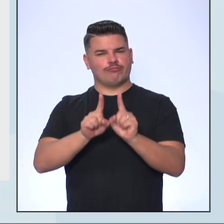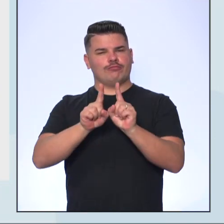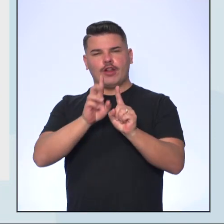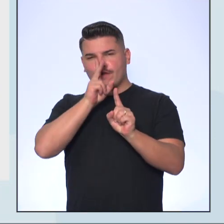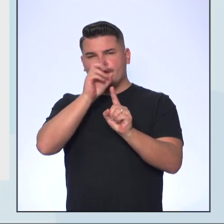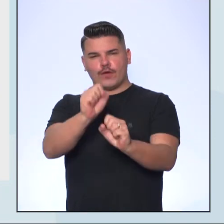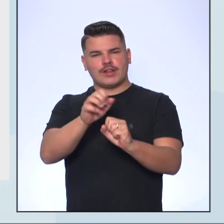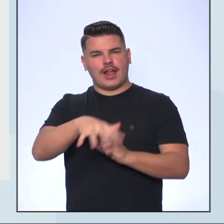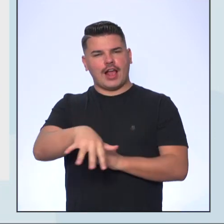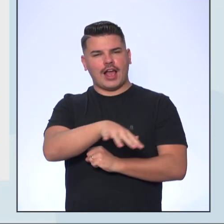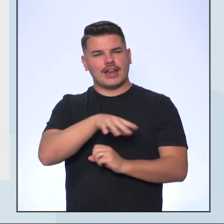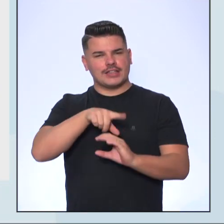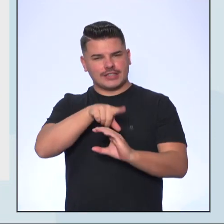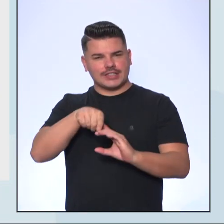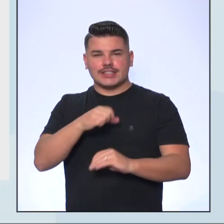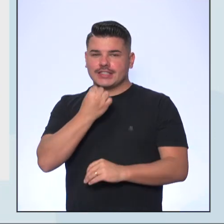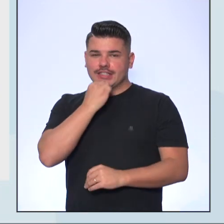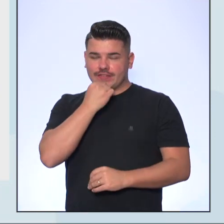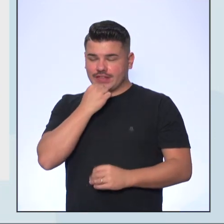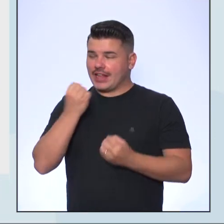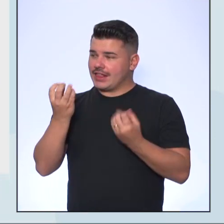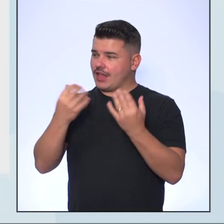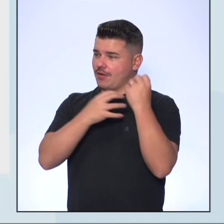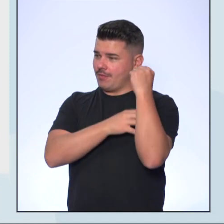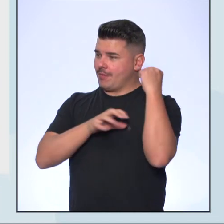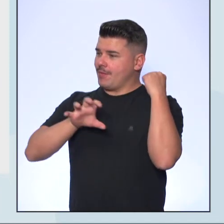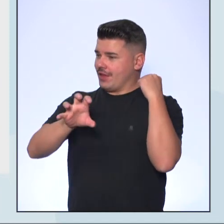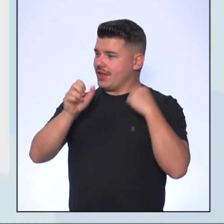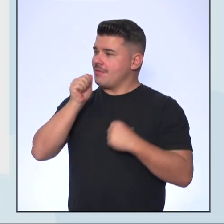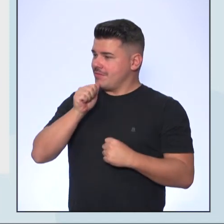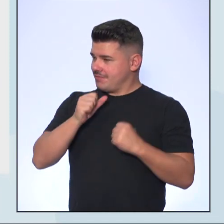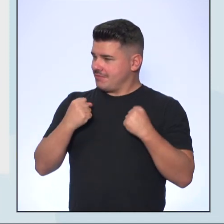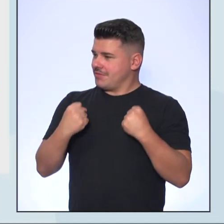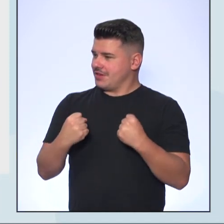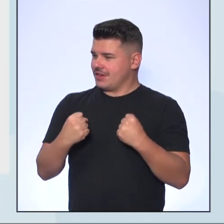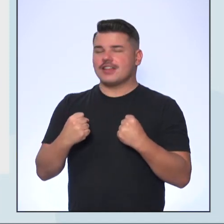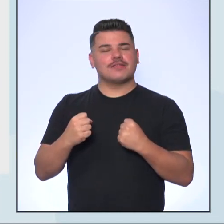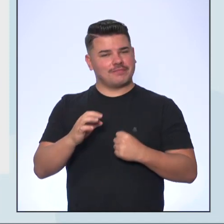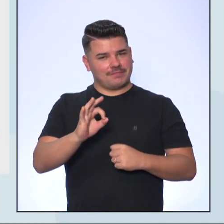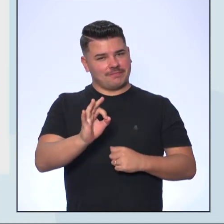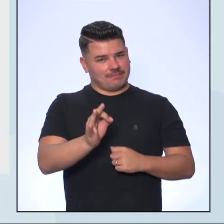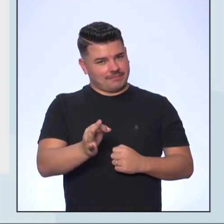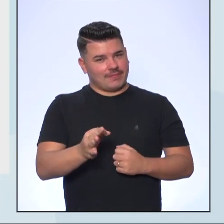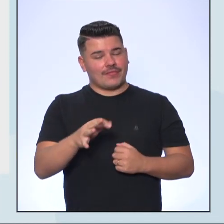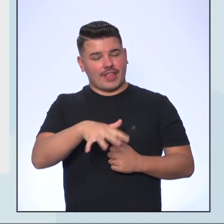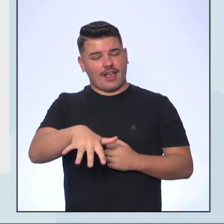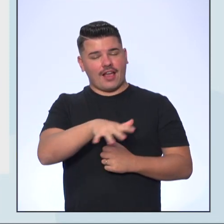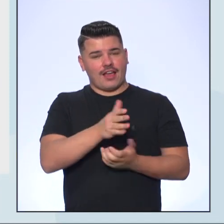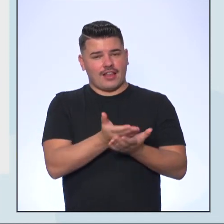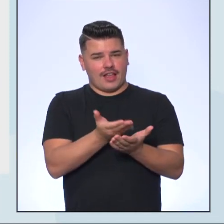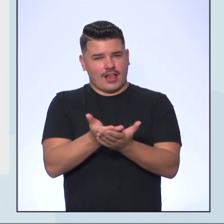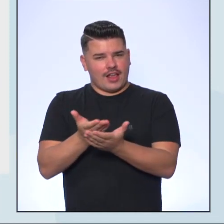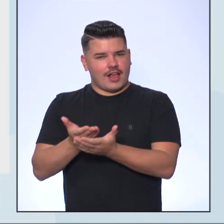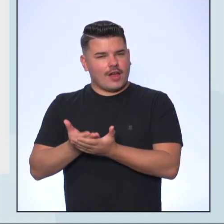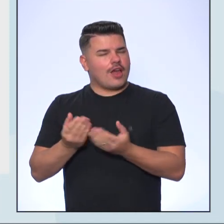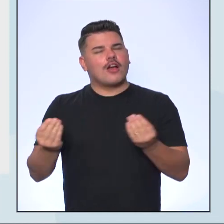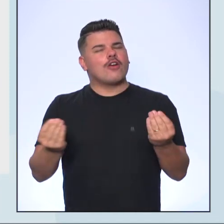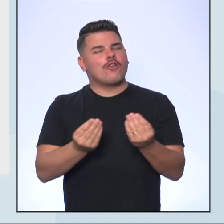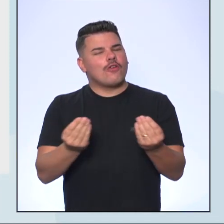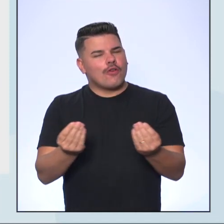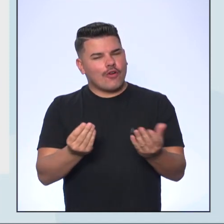as meninas, né? Opa! E como que são essas aulas? As aulas